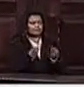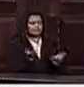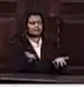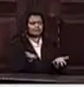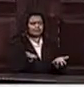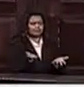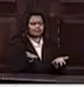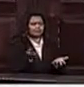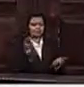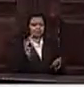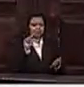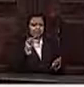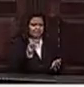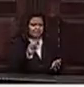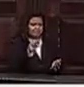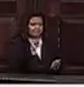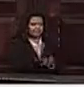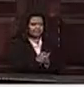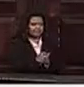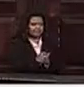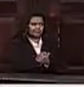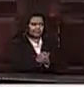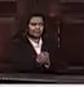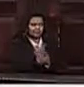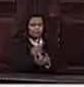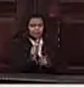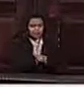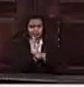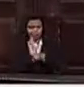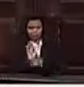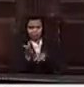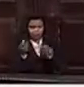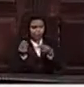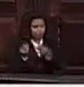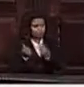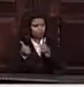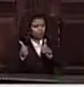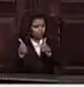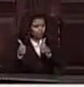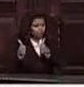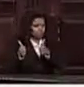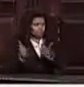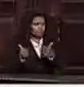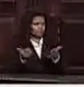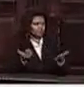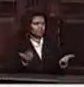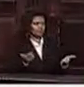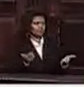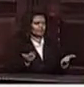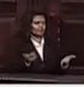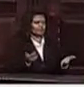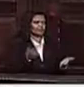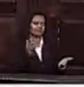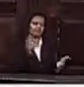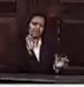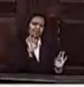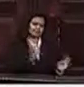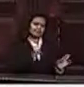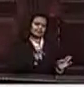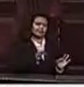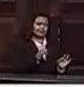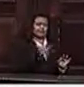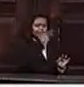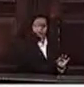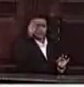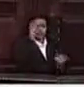foi muito pequeno. Na segunda, 18 mandados, sendo que 5 pessoas já estavam presas. Então, vamos falar a verdade, o